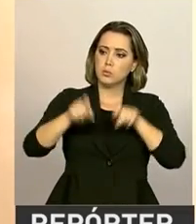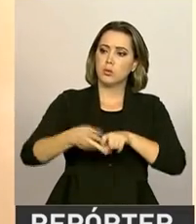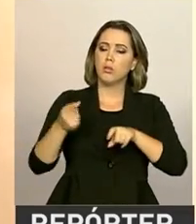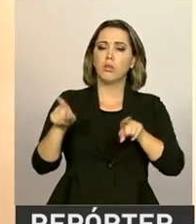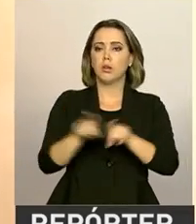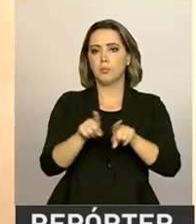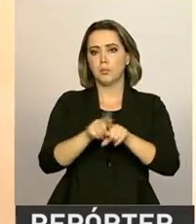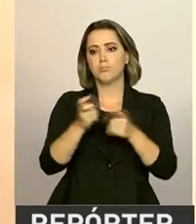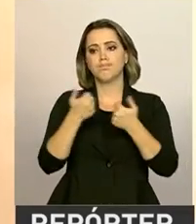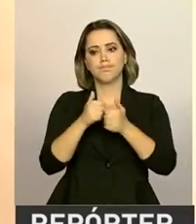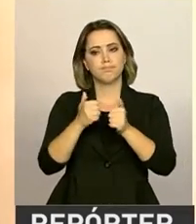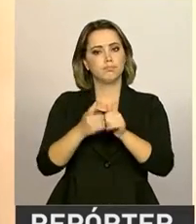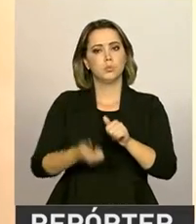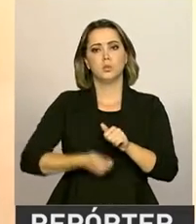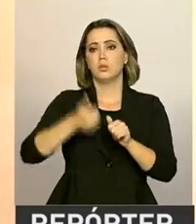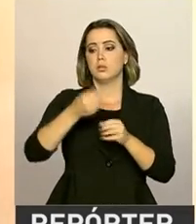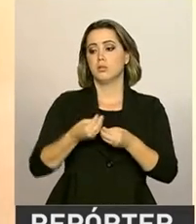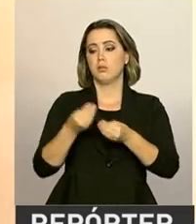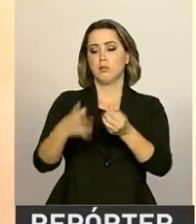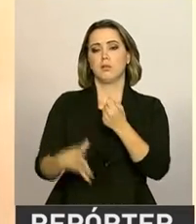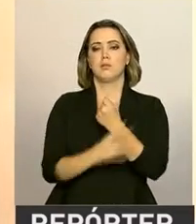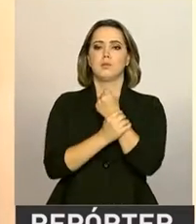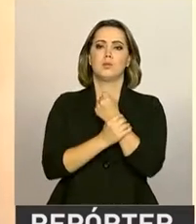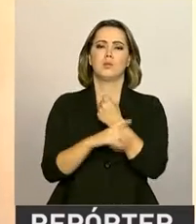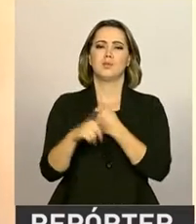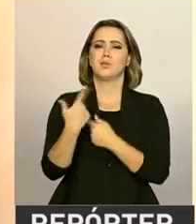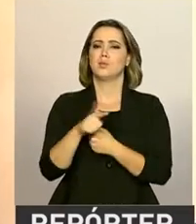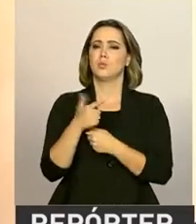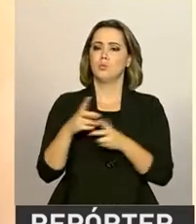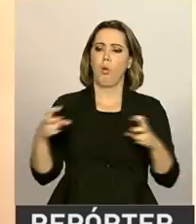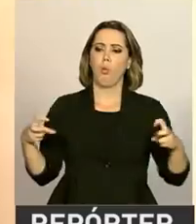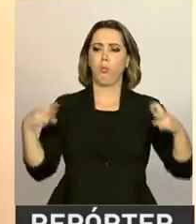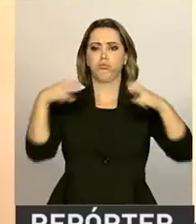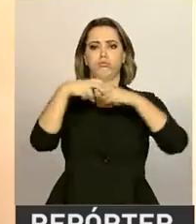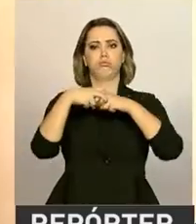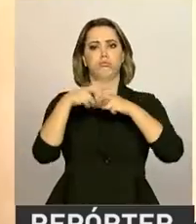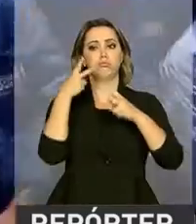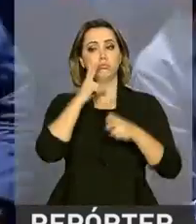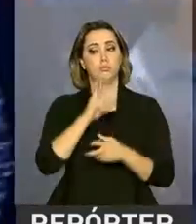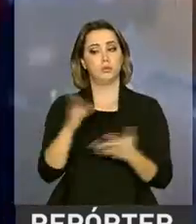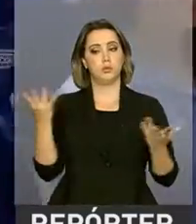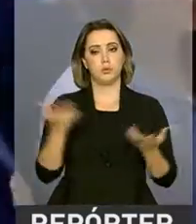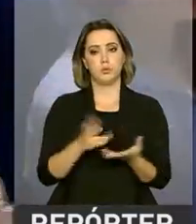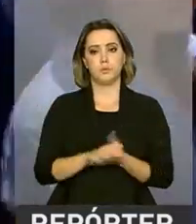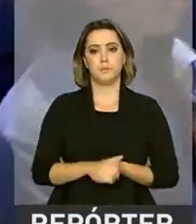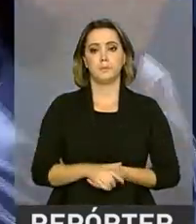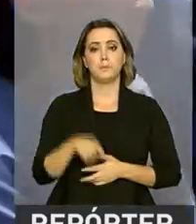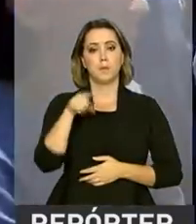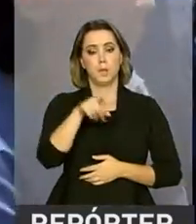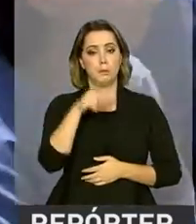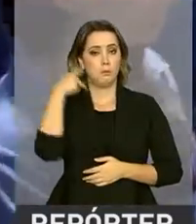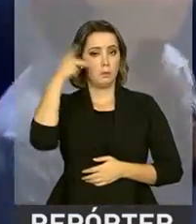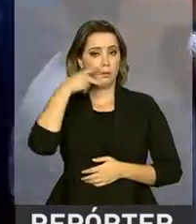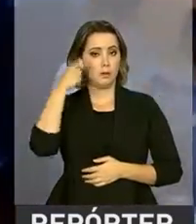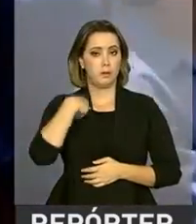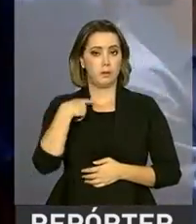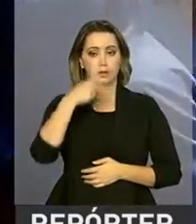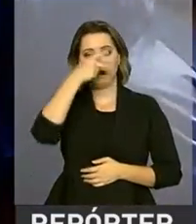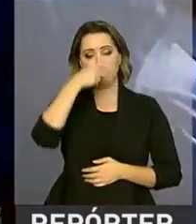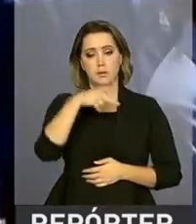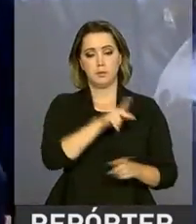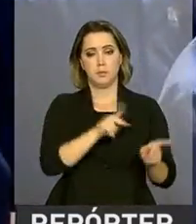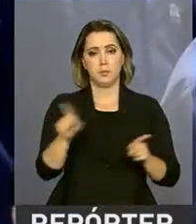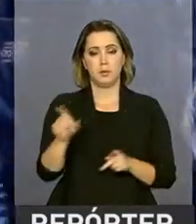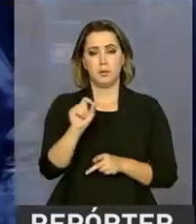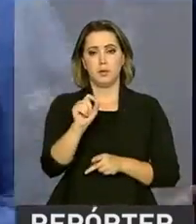na cara de segurança para que a gente não tenha mais os acidentes que a gente verifica hoje também na paraíba o presidente visitou o complexo